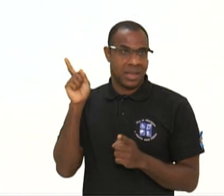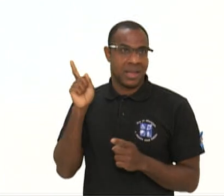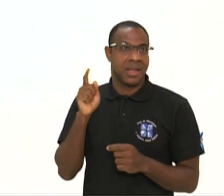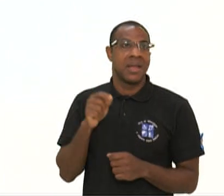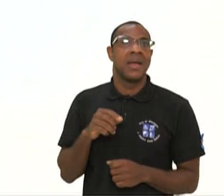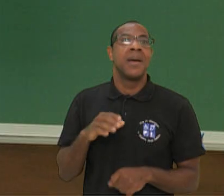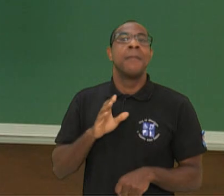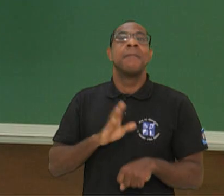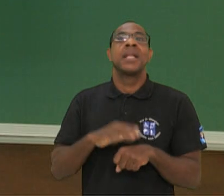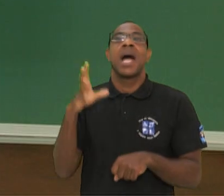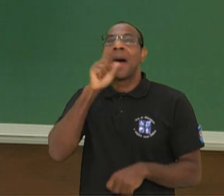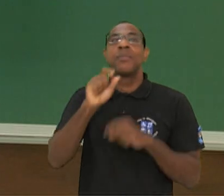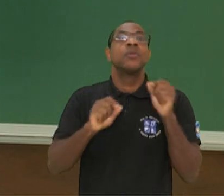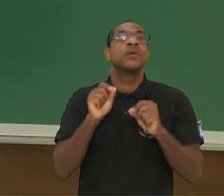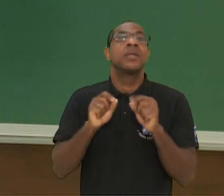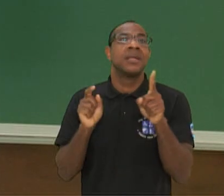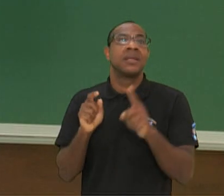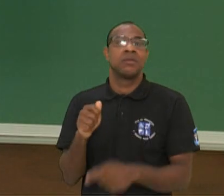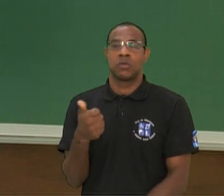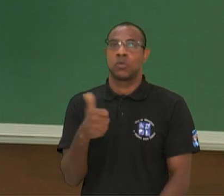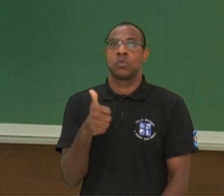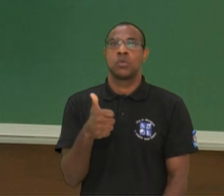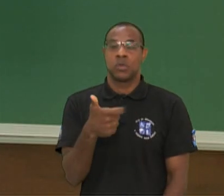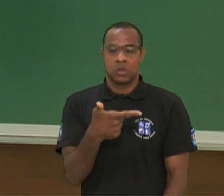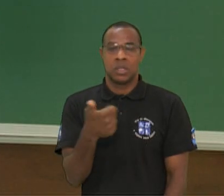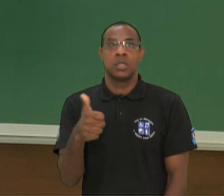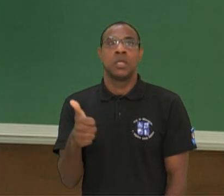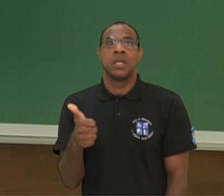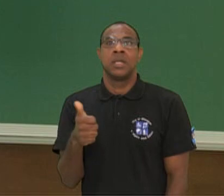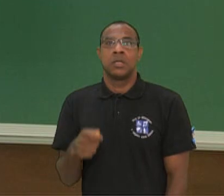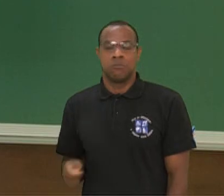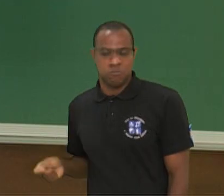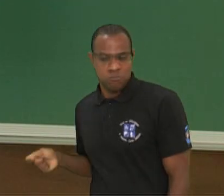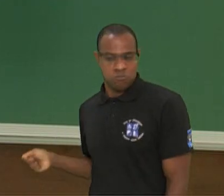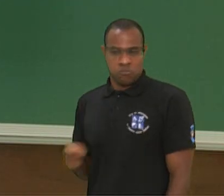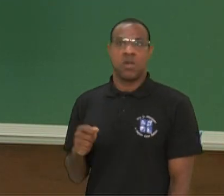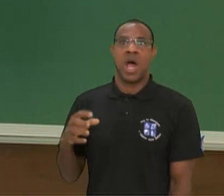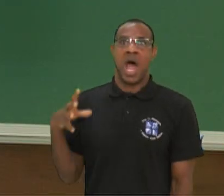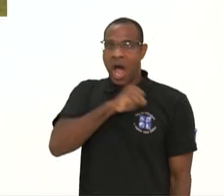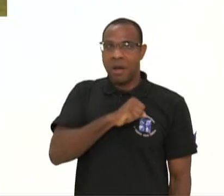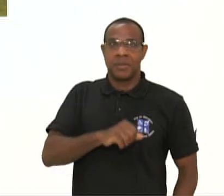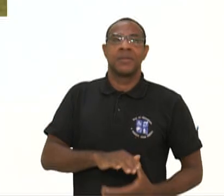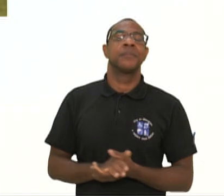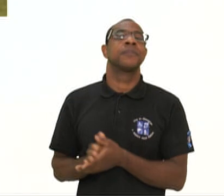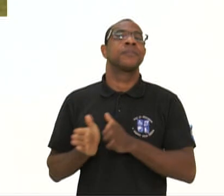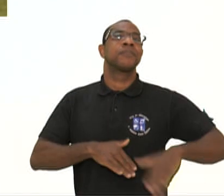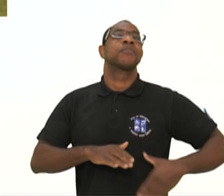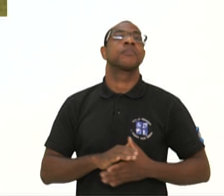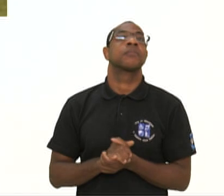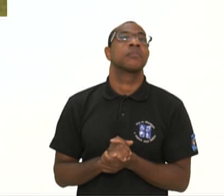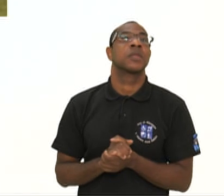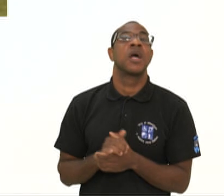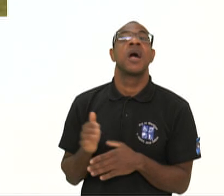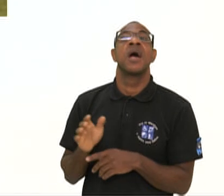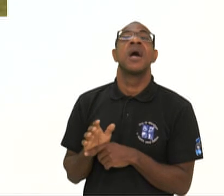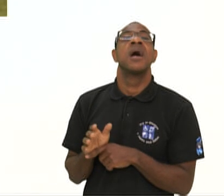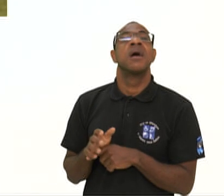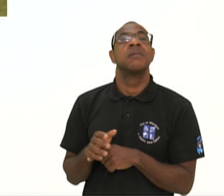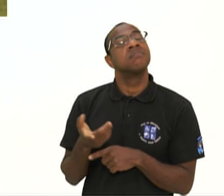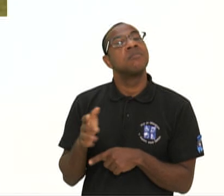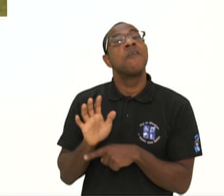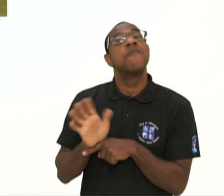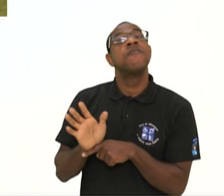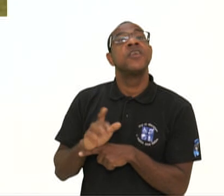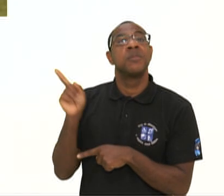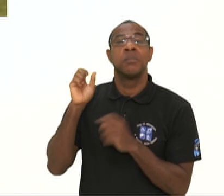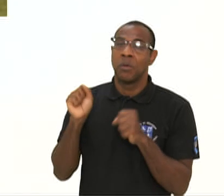atingiu 211 km por hora. E a dica de filme dessa semana é Borg versus